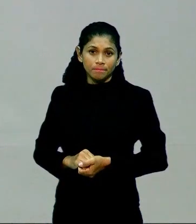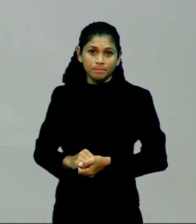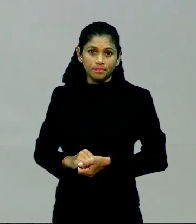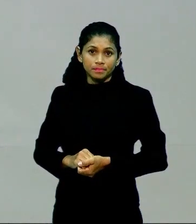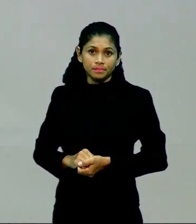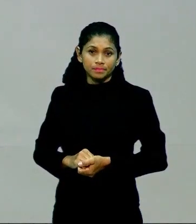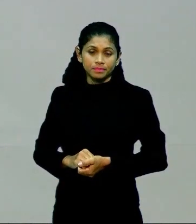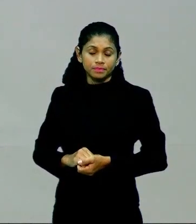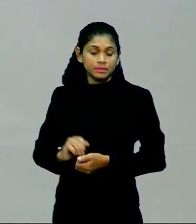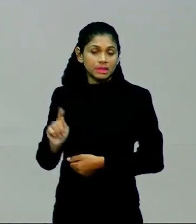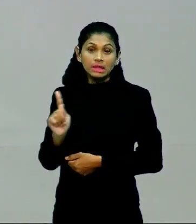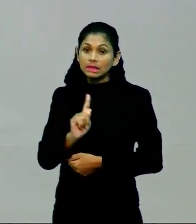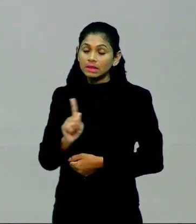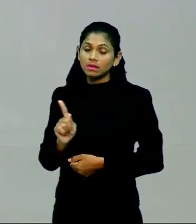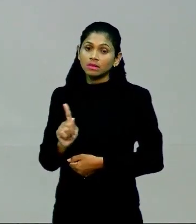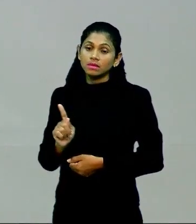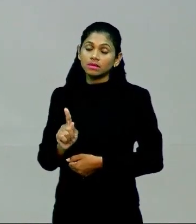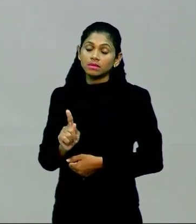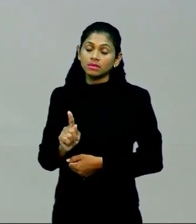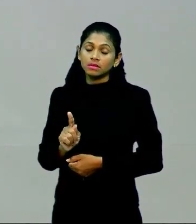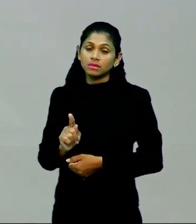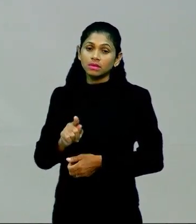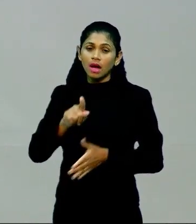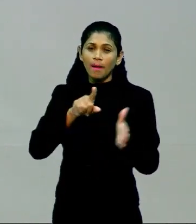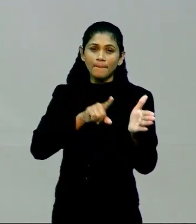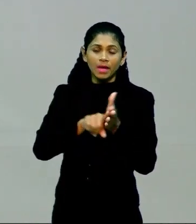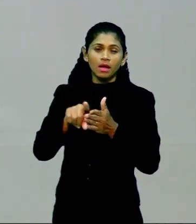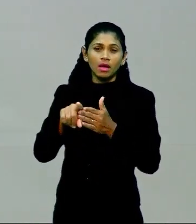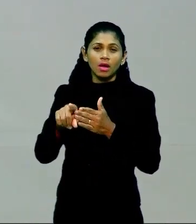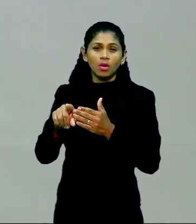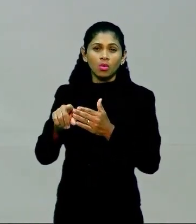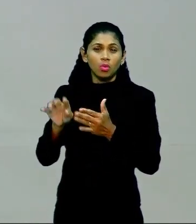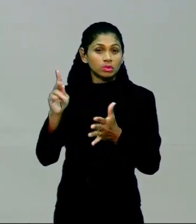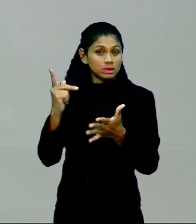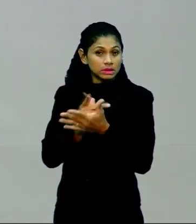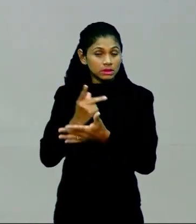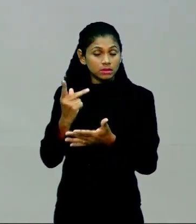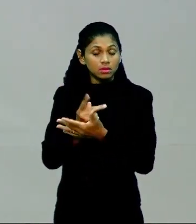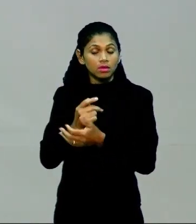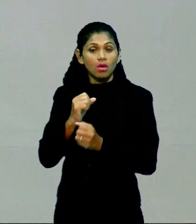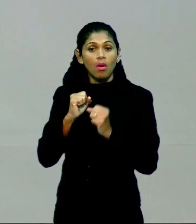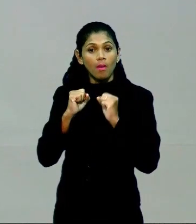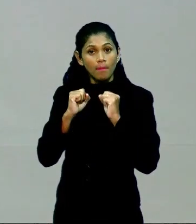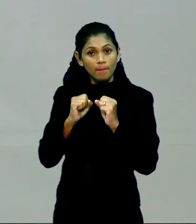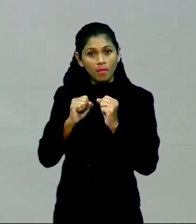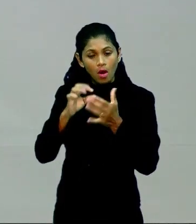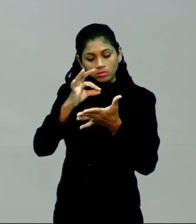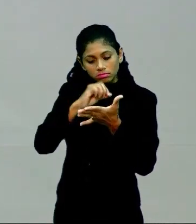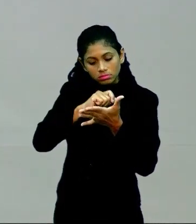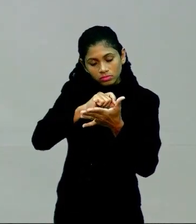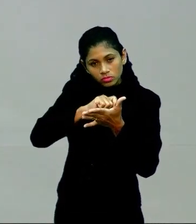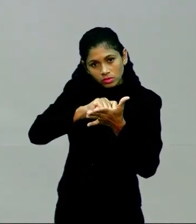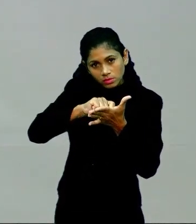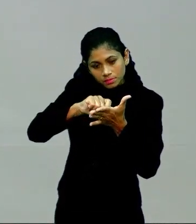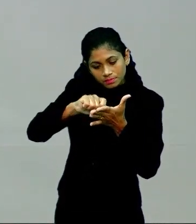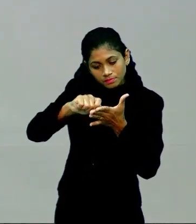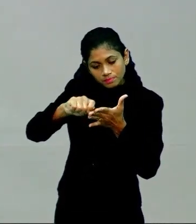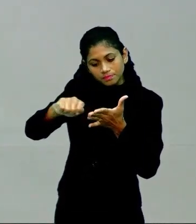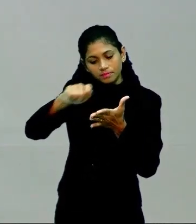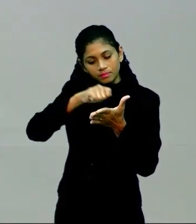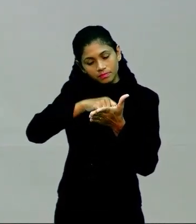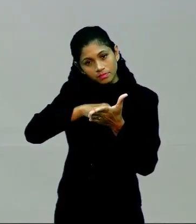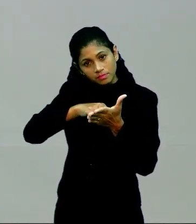E além dessa questão não ser verdadeira, você também pode grifar no seu livro aí em casa as palavras